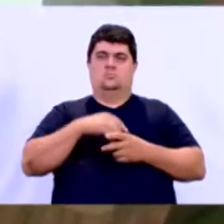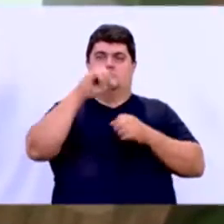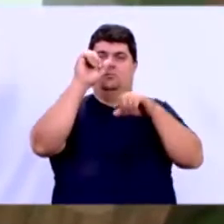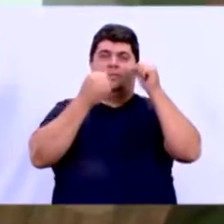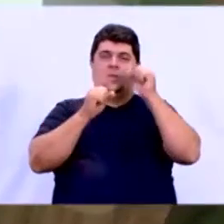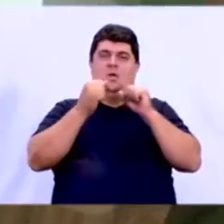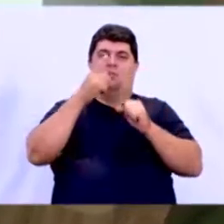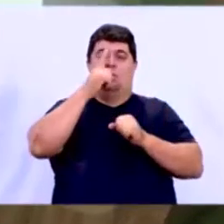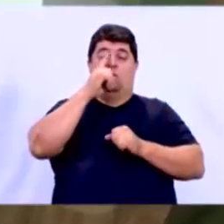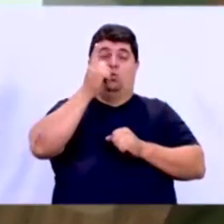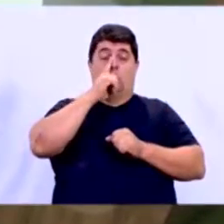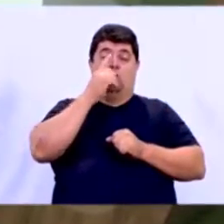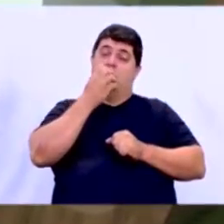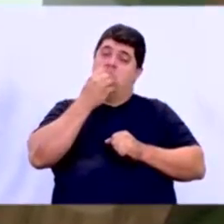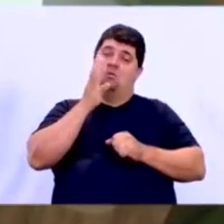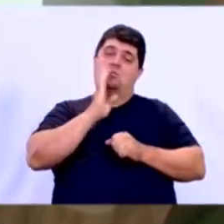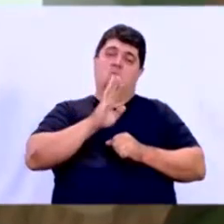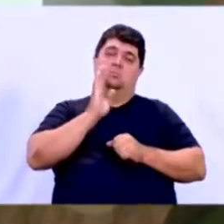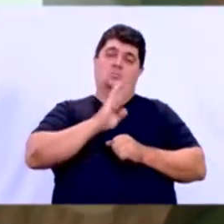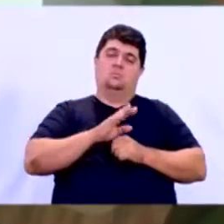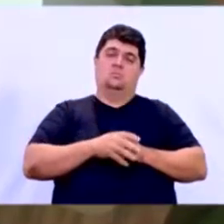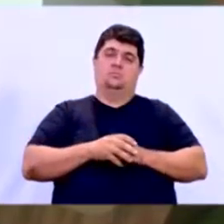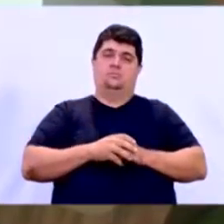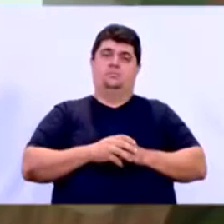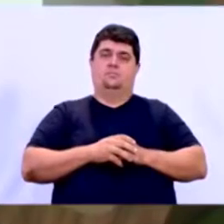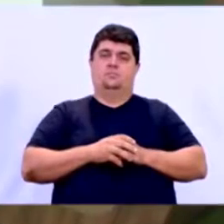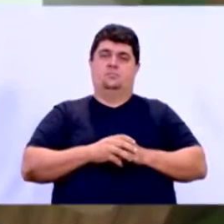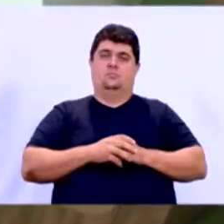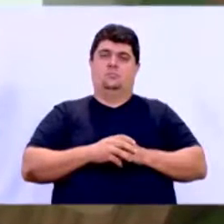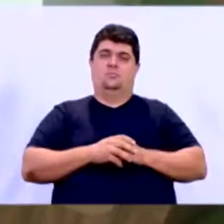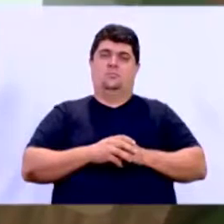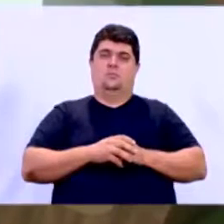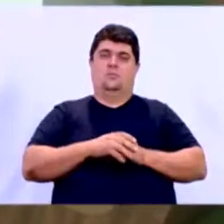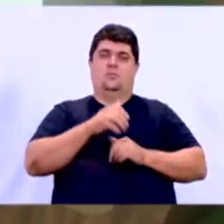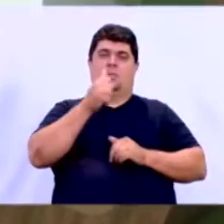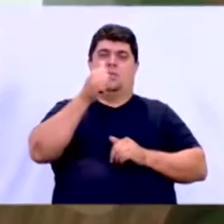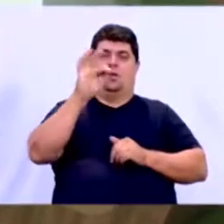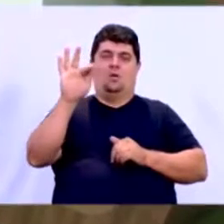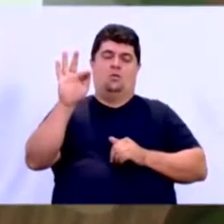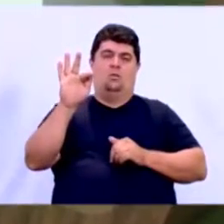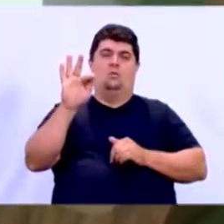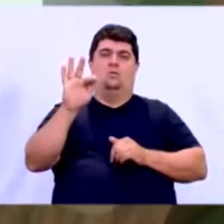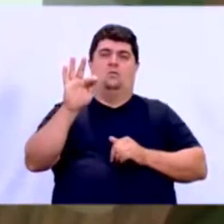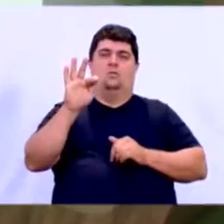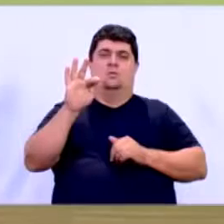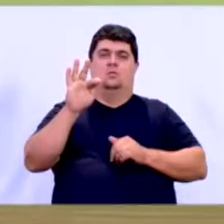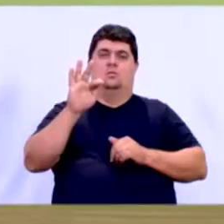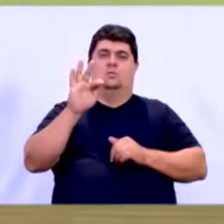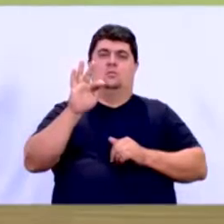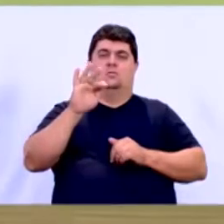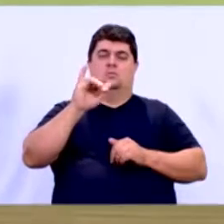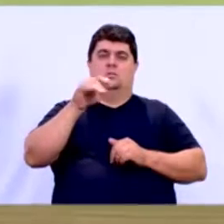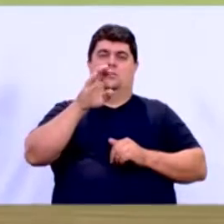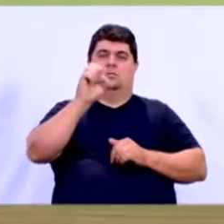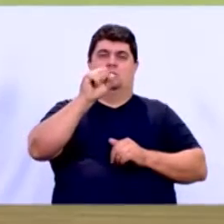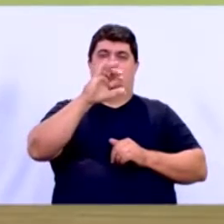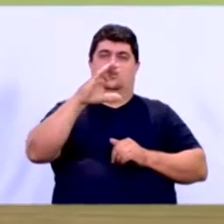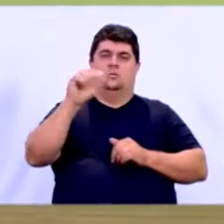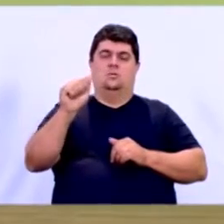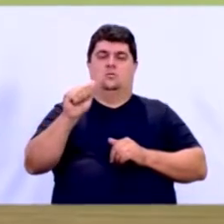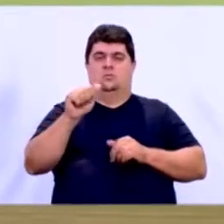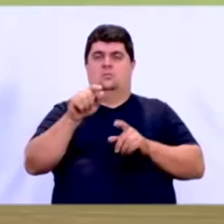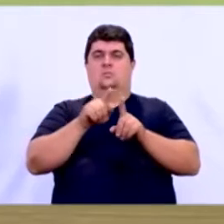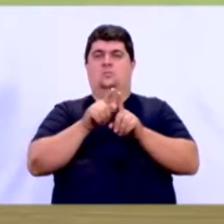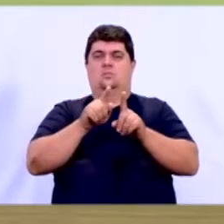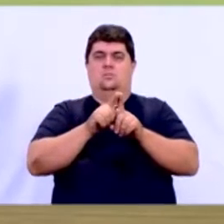de biscoito, legal. Que legal. E Alta Floresta, a Jéssica, Lisandra, Marcos e